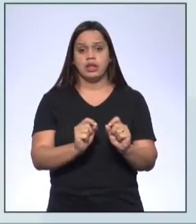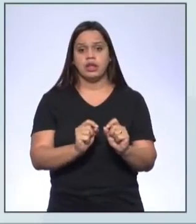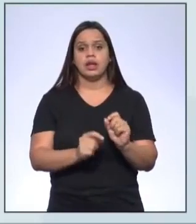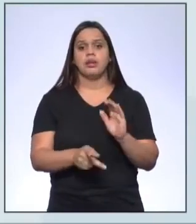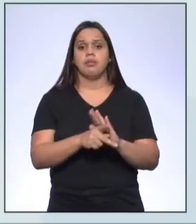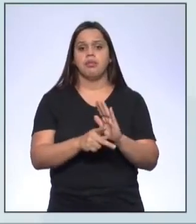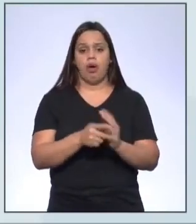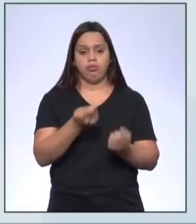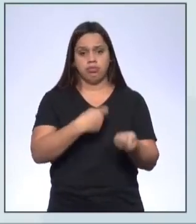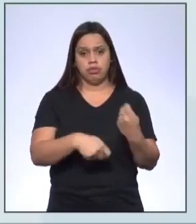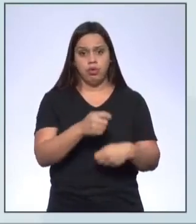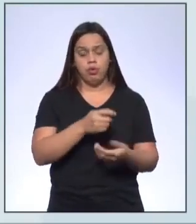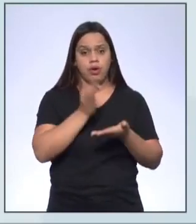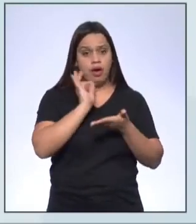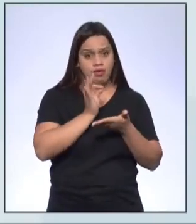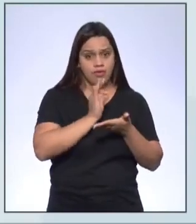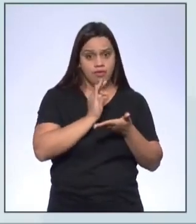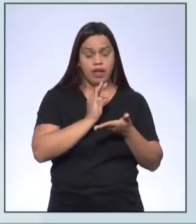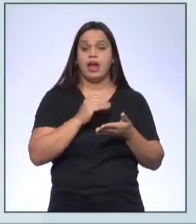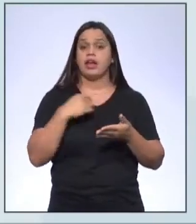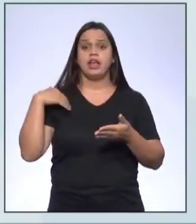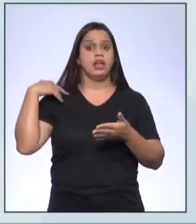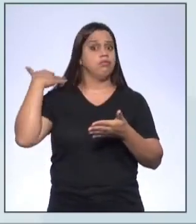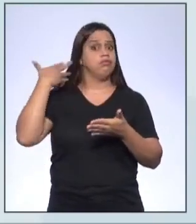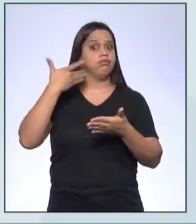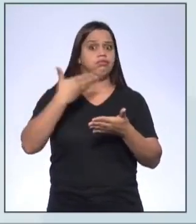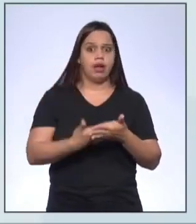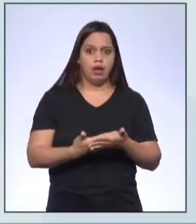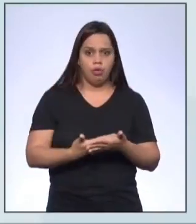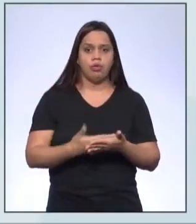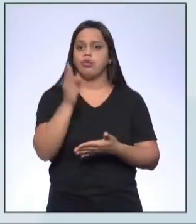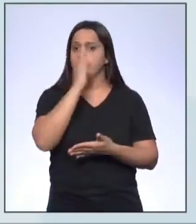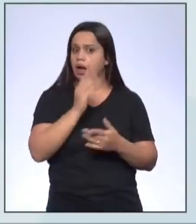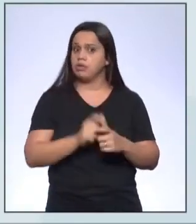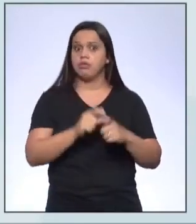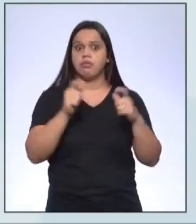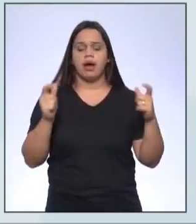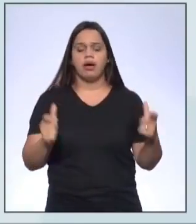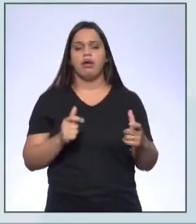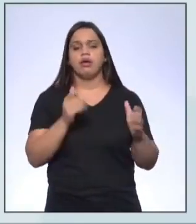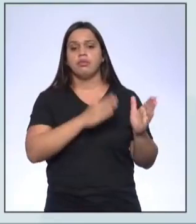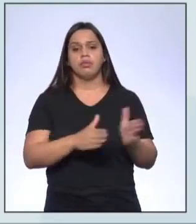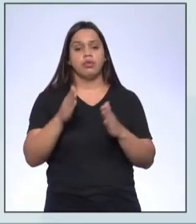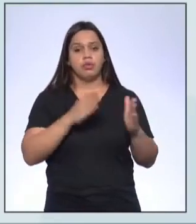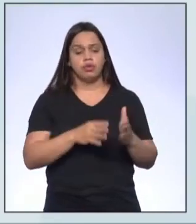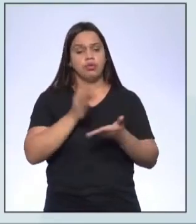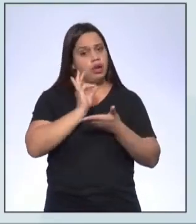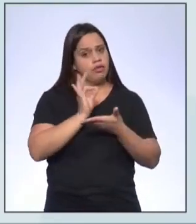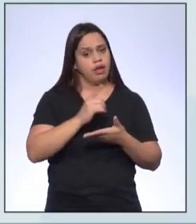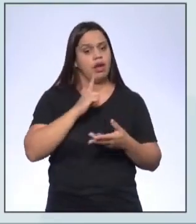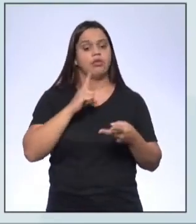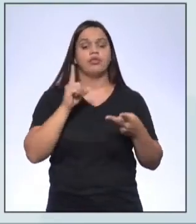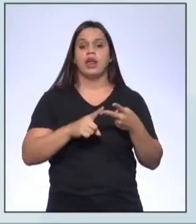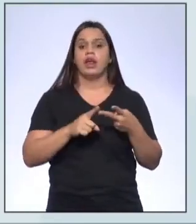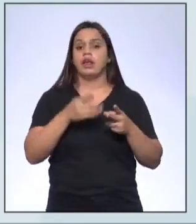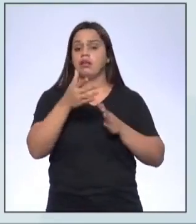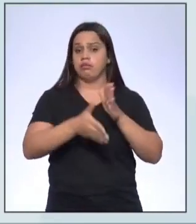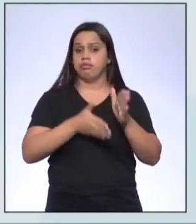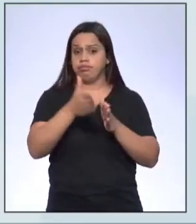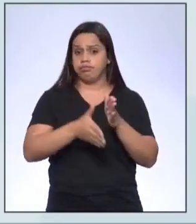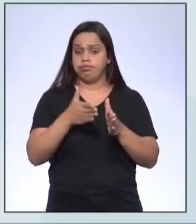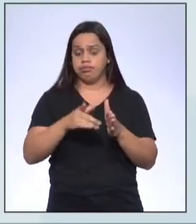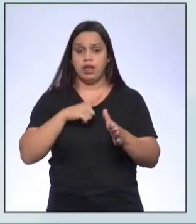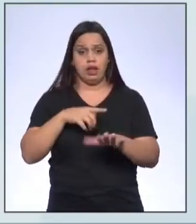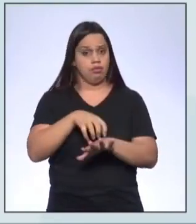Né? Até hoje o Brasil é um dos maiores produtores de café. Né? Nós temos aí as linhas férreas, Então, o meio de transporte também